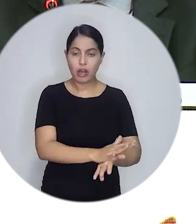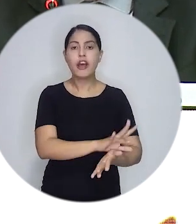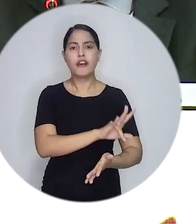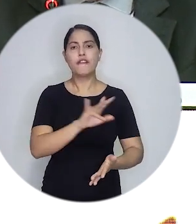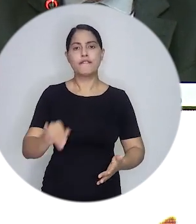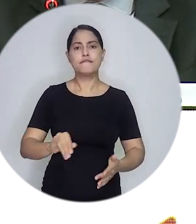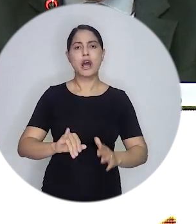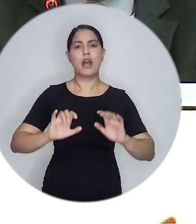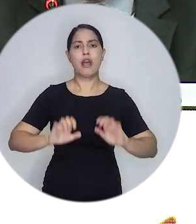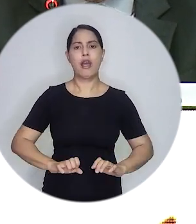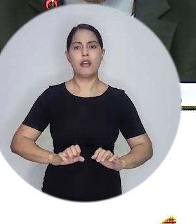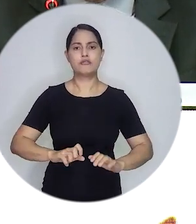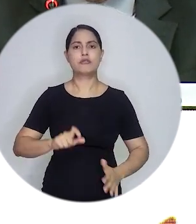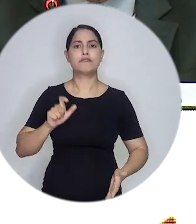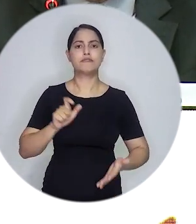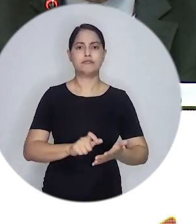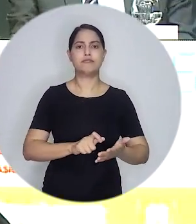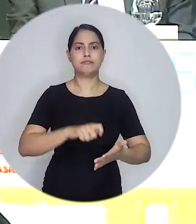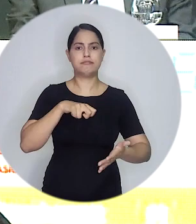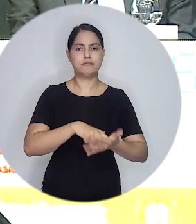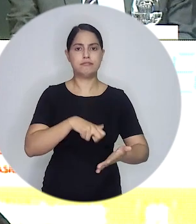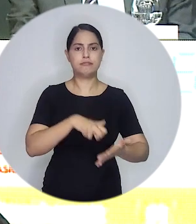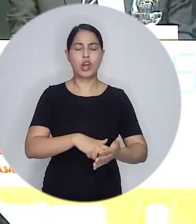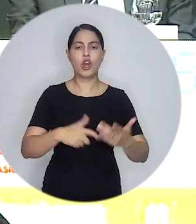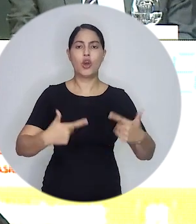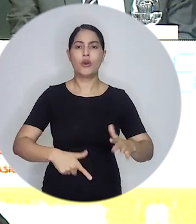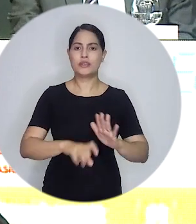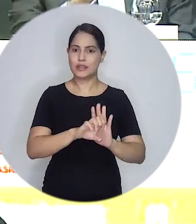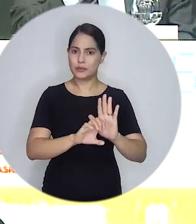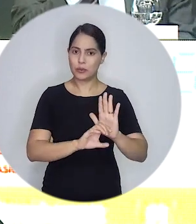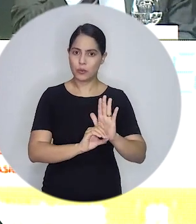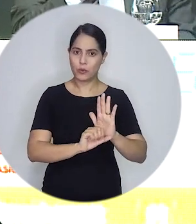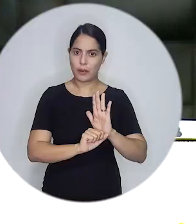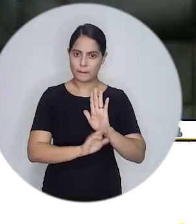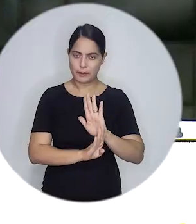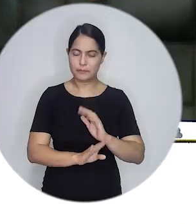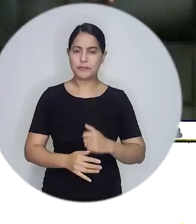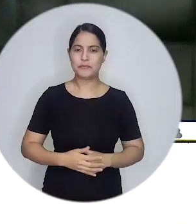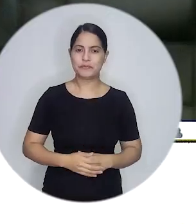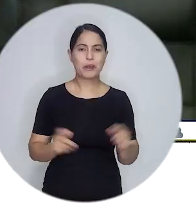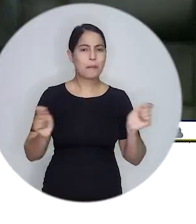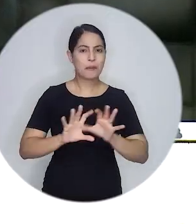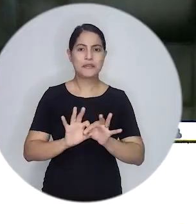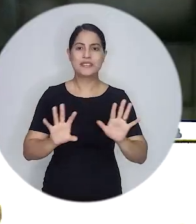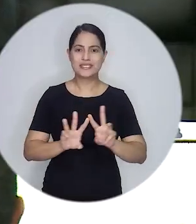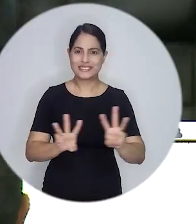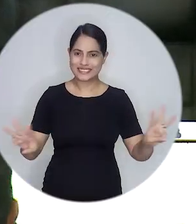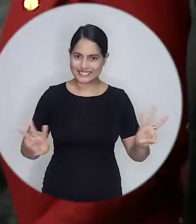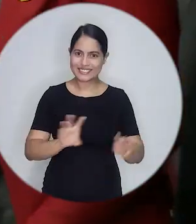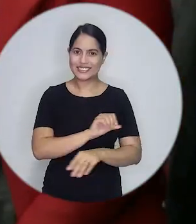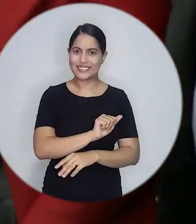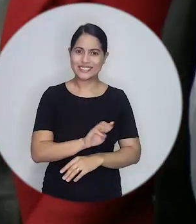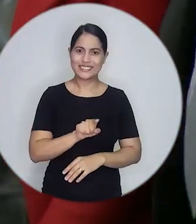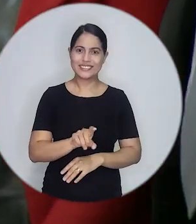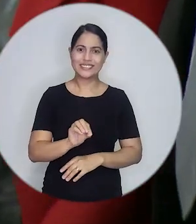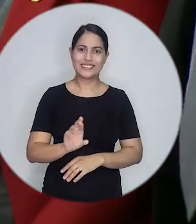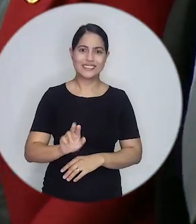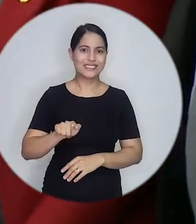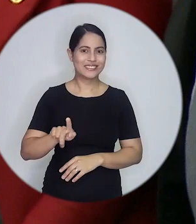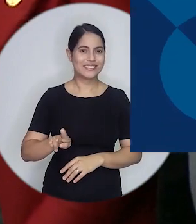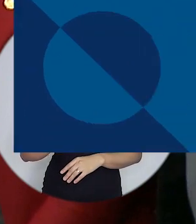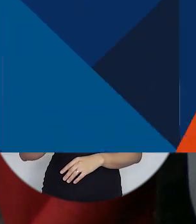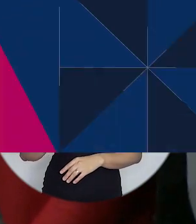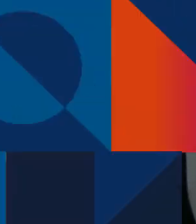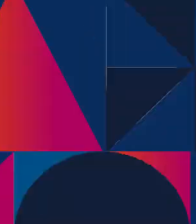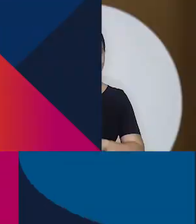das maiores penalidades dentro do nosso estatuto. Os detalhes desse assunto você acompanha lá no nosso site, em oab.org.br. Não